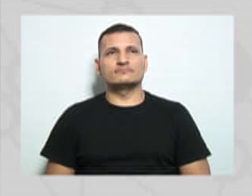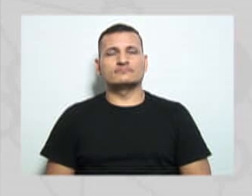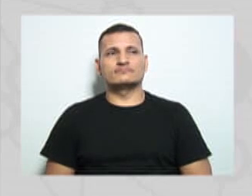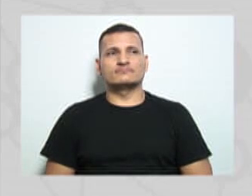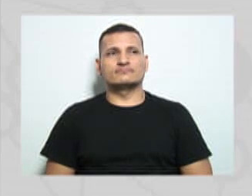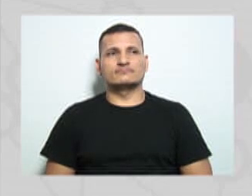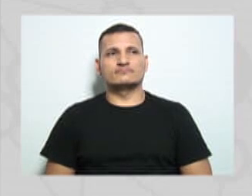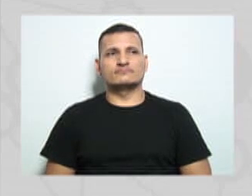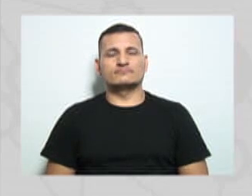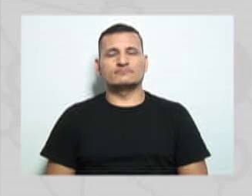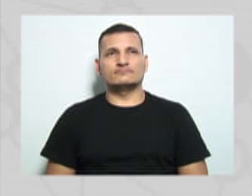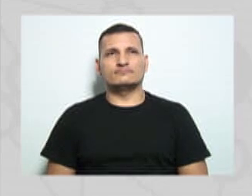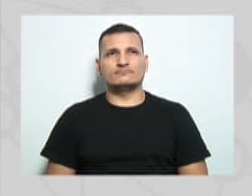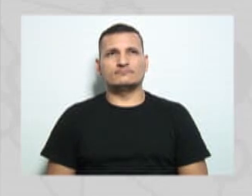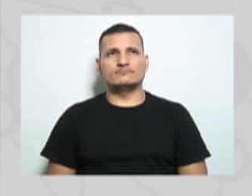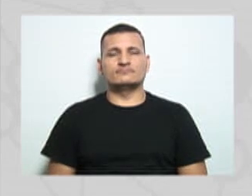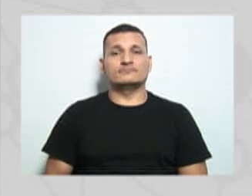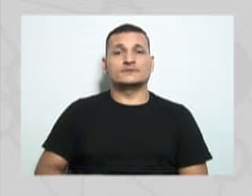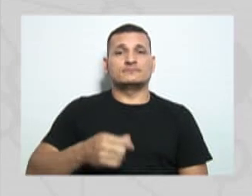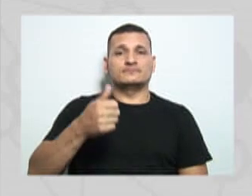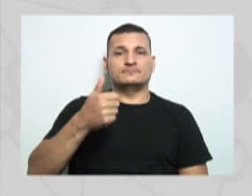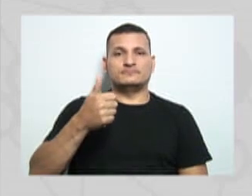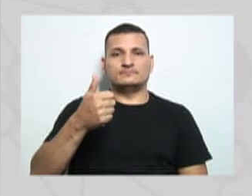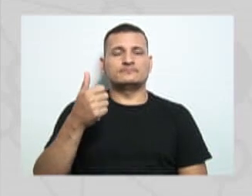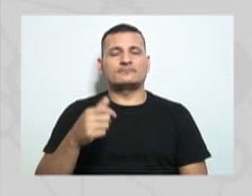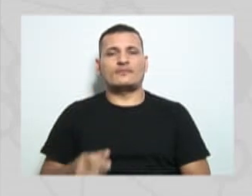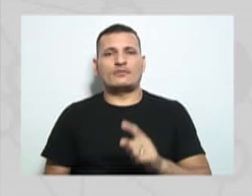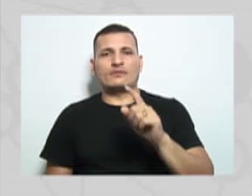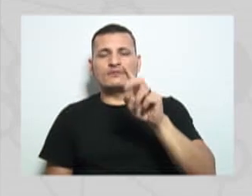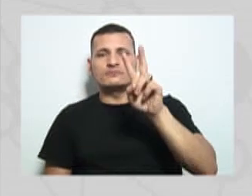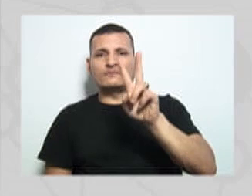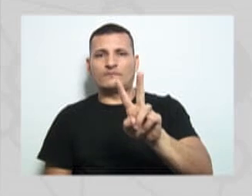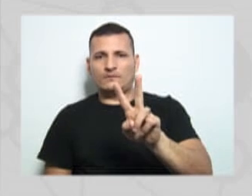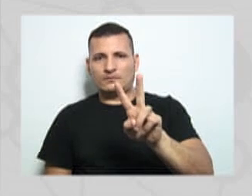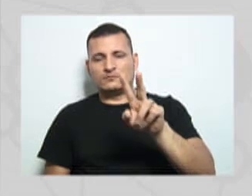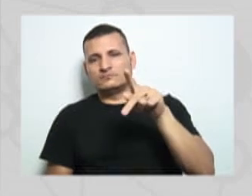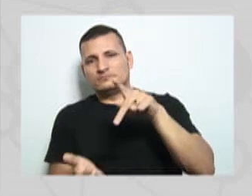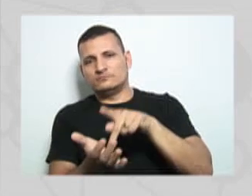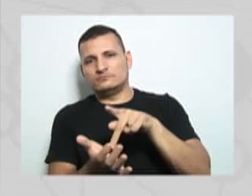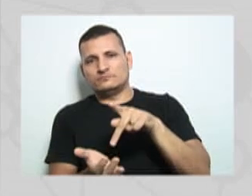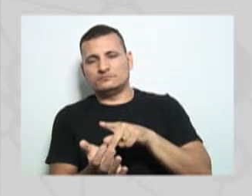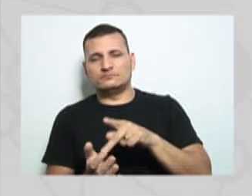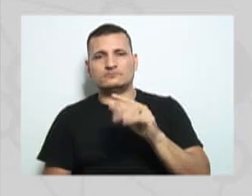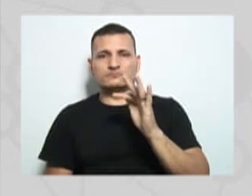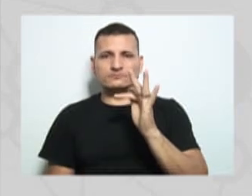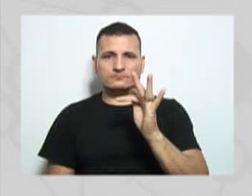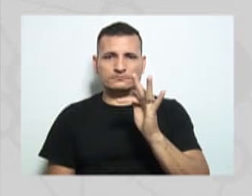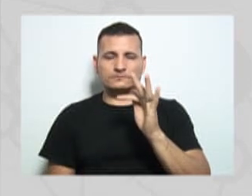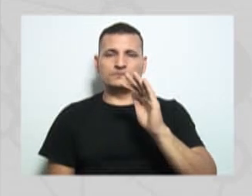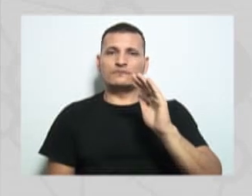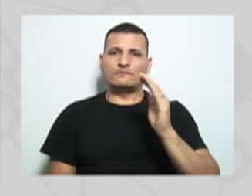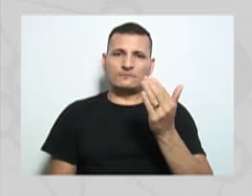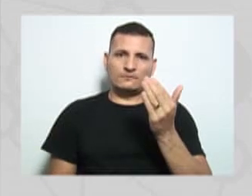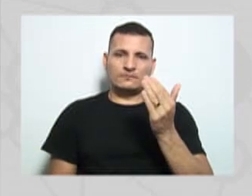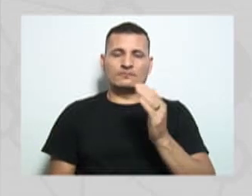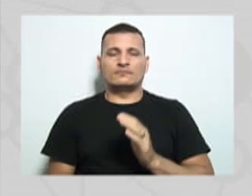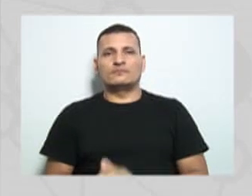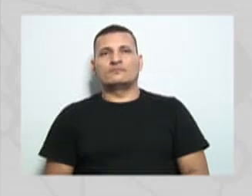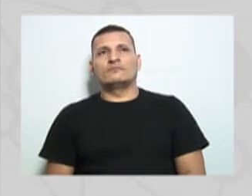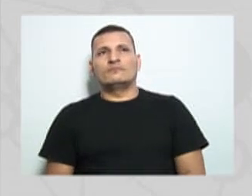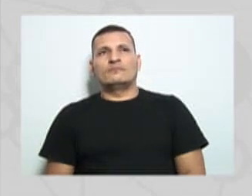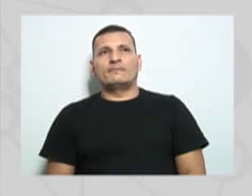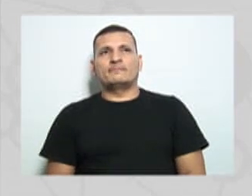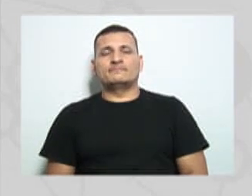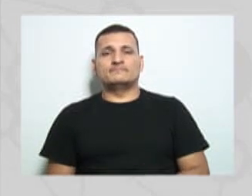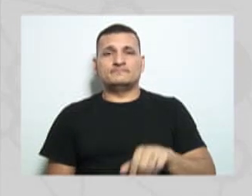Então vamos lá. A questão 1, vocês vão ter que marcar verdadeiro ou falso para as alternativas abaixo.